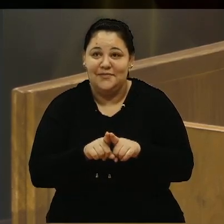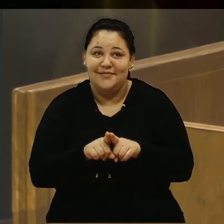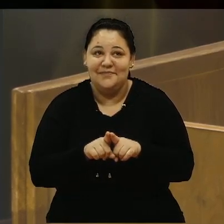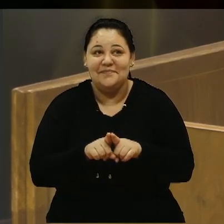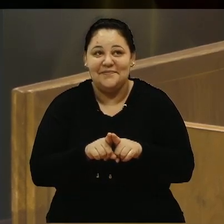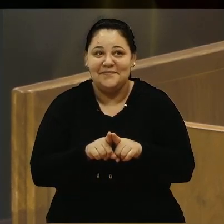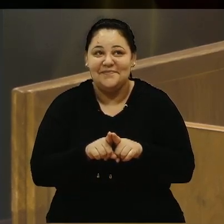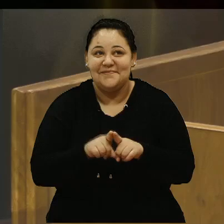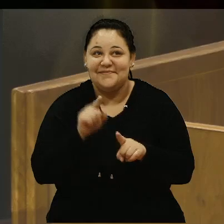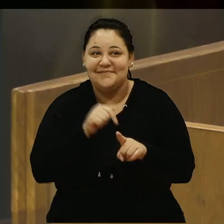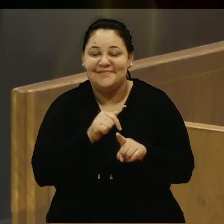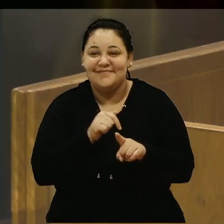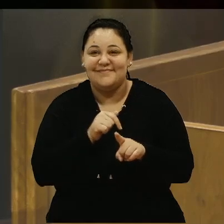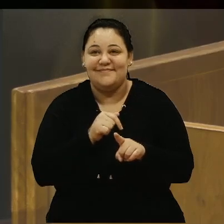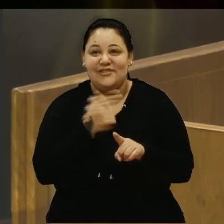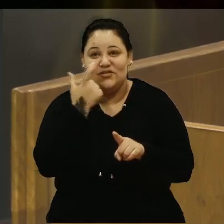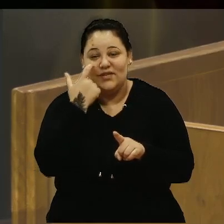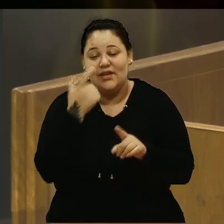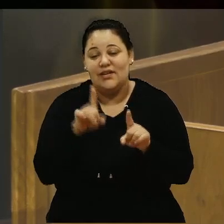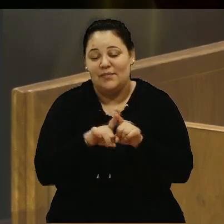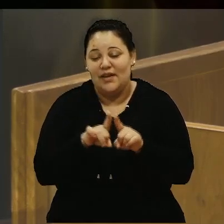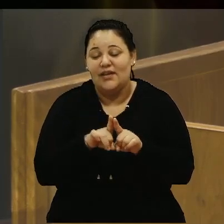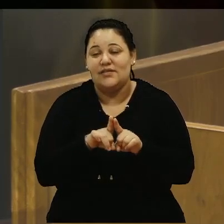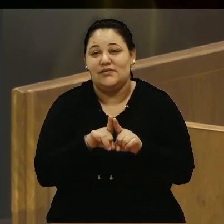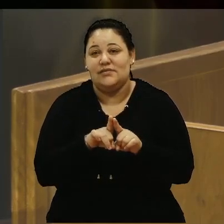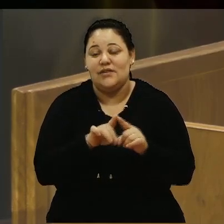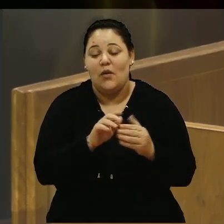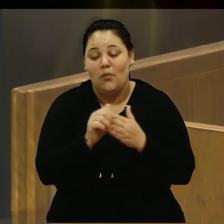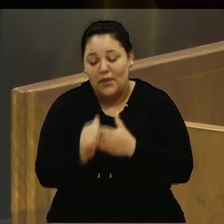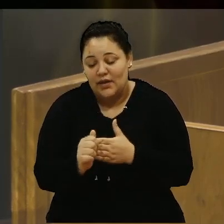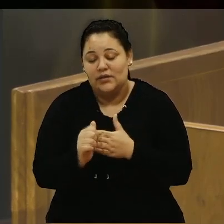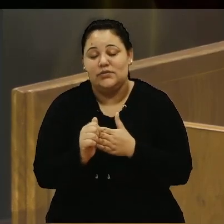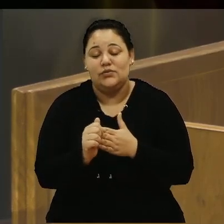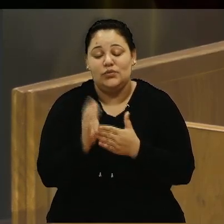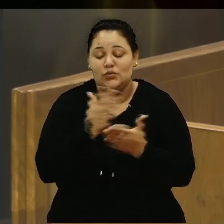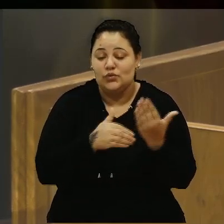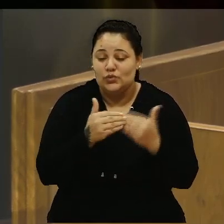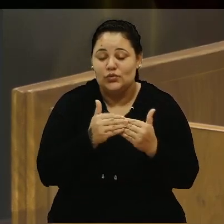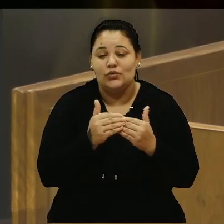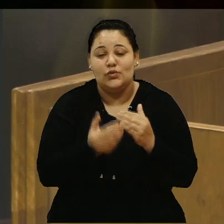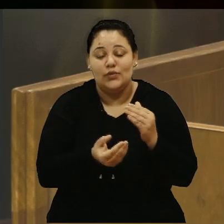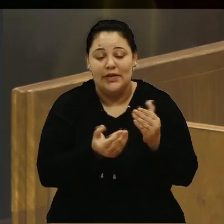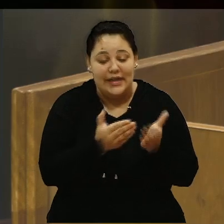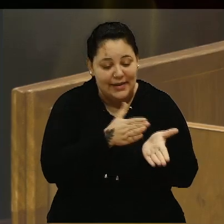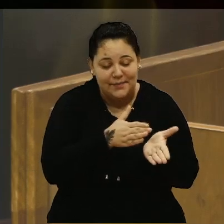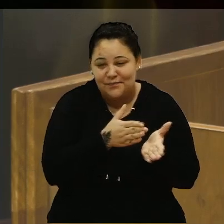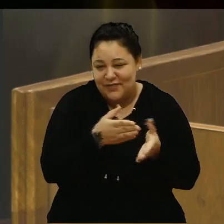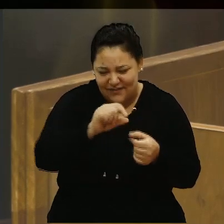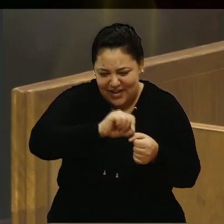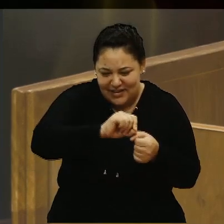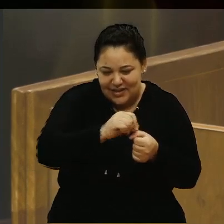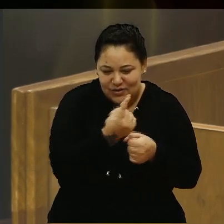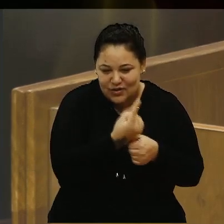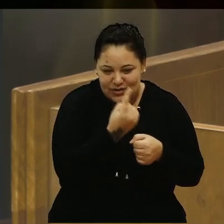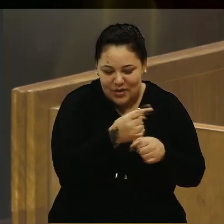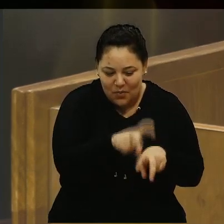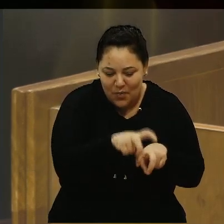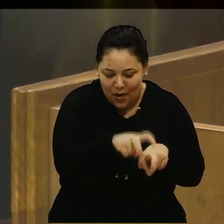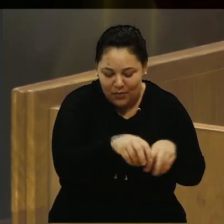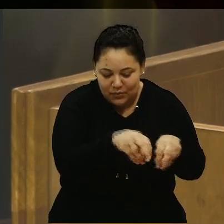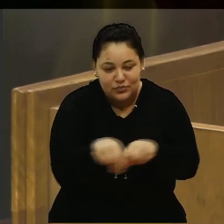lá mexendo na terra, produzindo os seus próprios alimentos, numa estufa, num